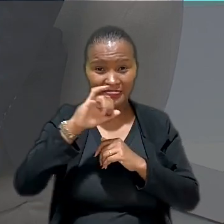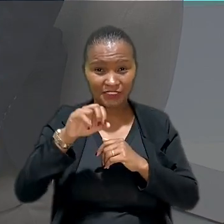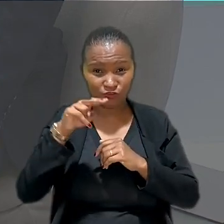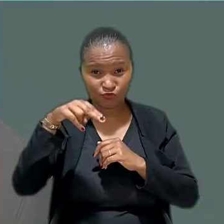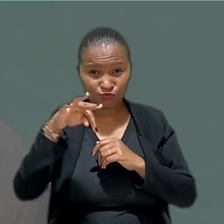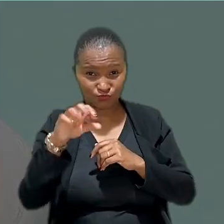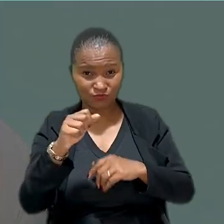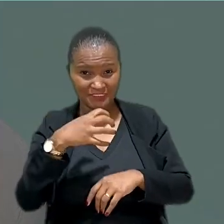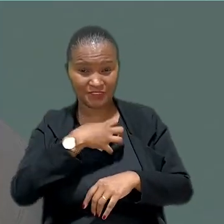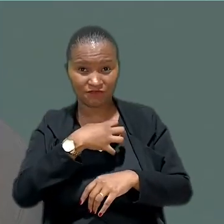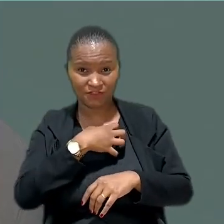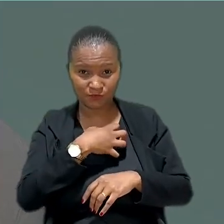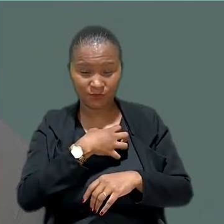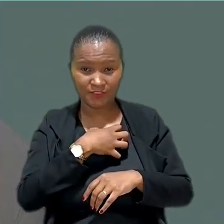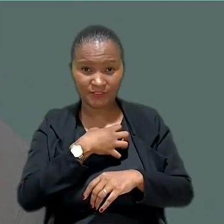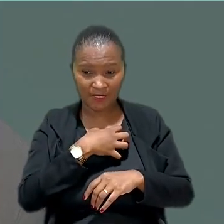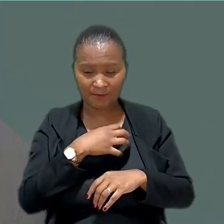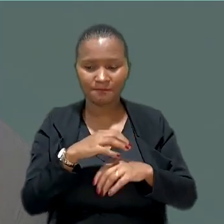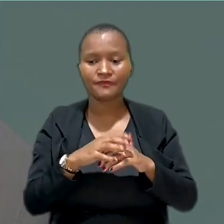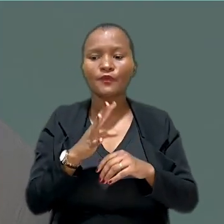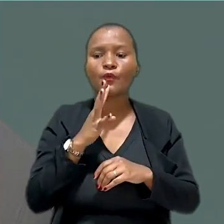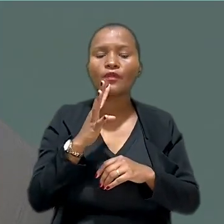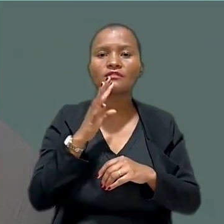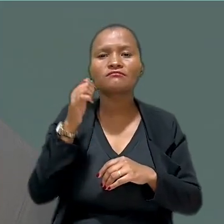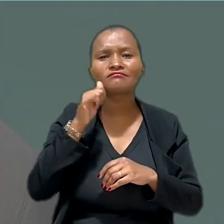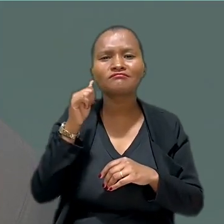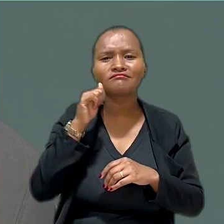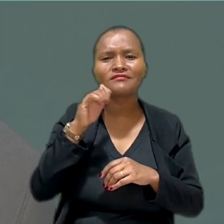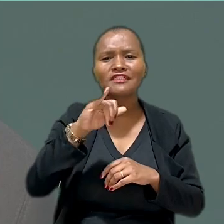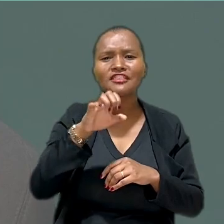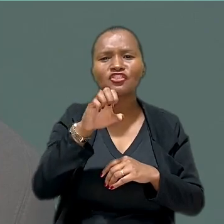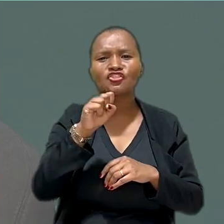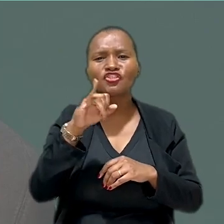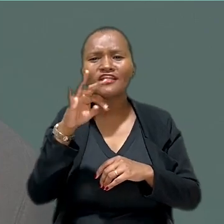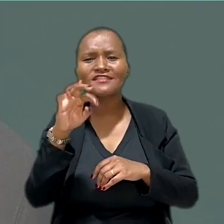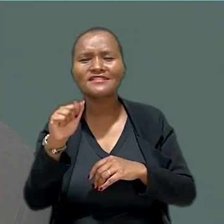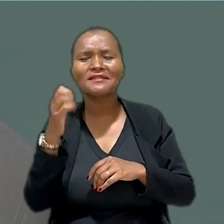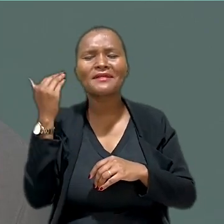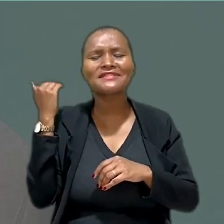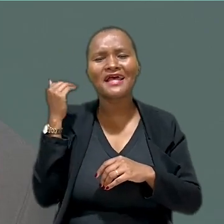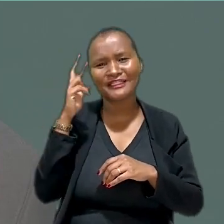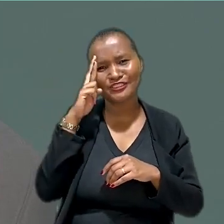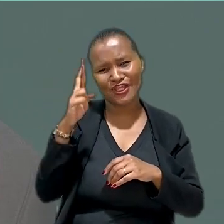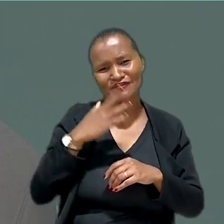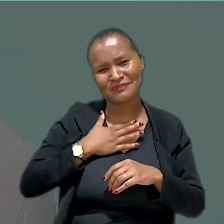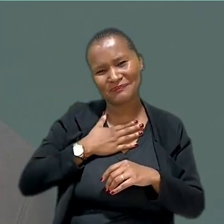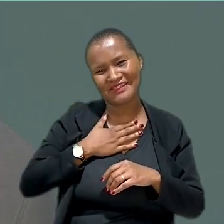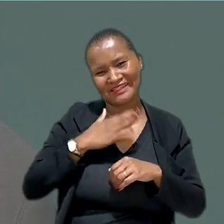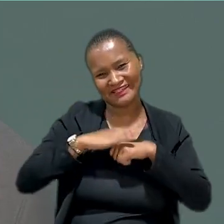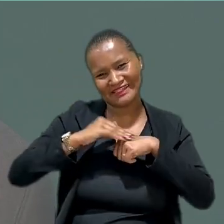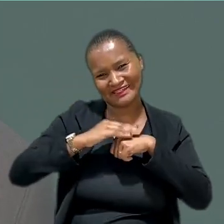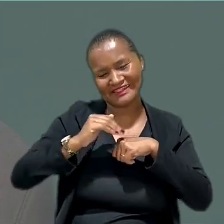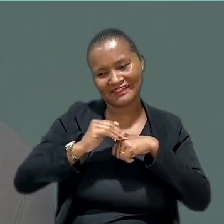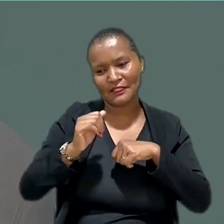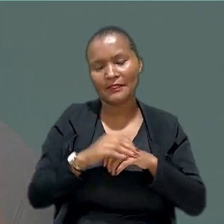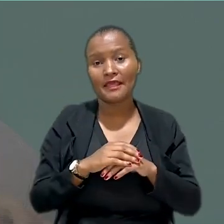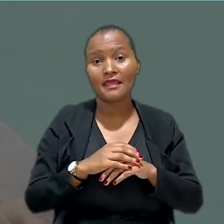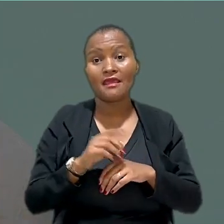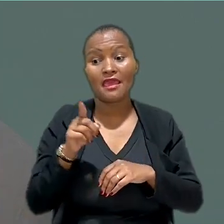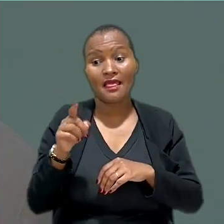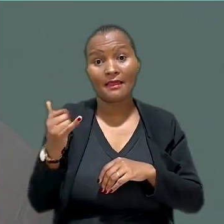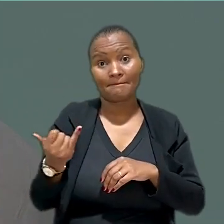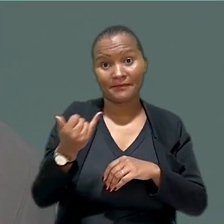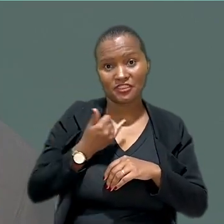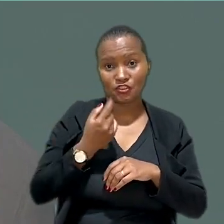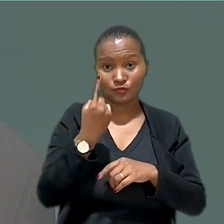interior da Bahia, conheci uma diretora de secretaria, dona Zezita, minha querida chefa, já falecida, que me disse uma vez, quando eu estava